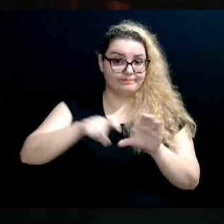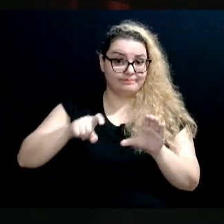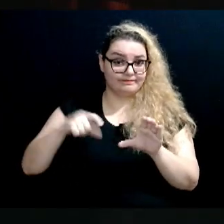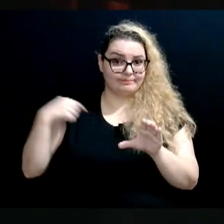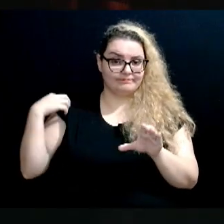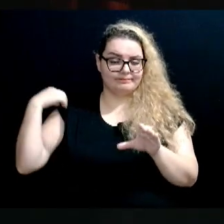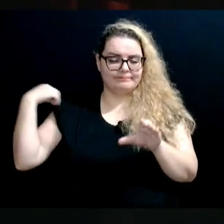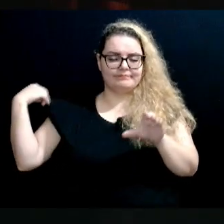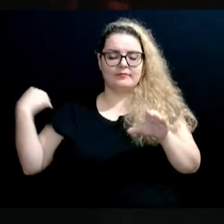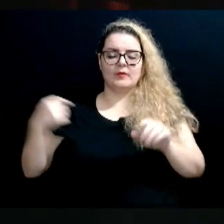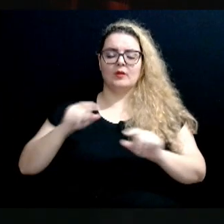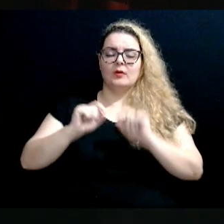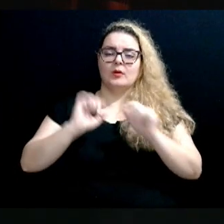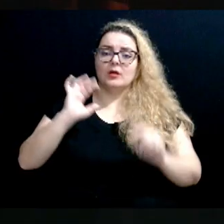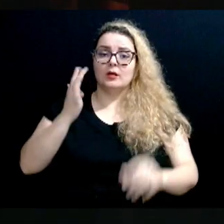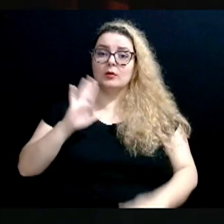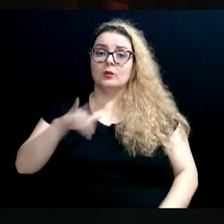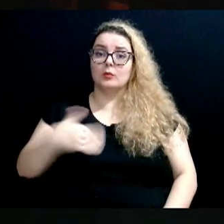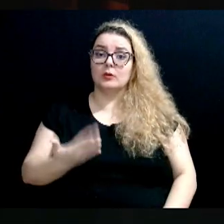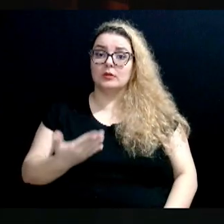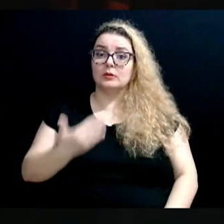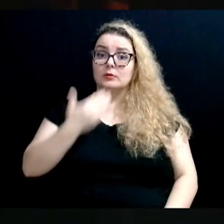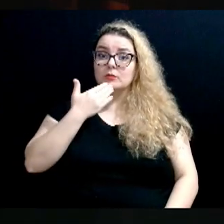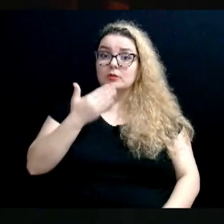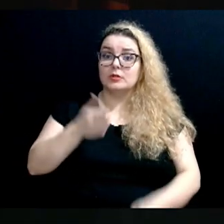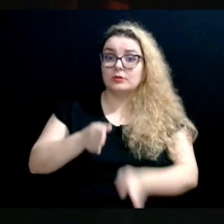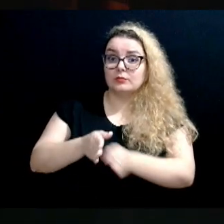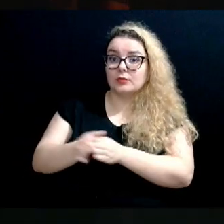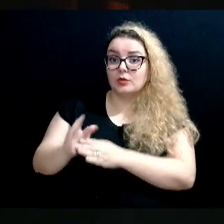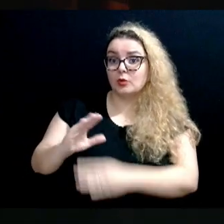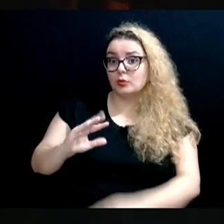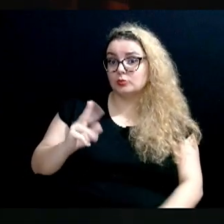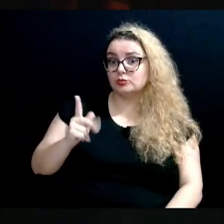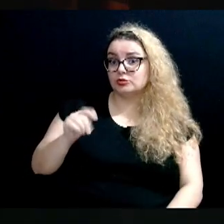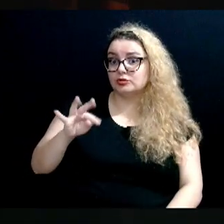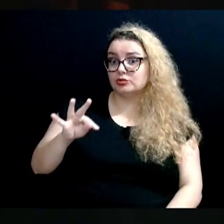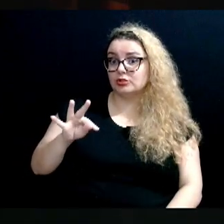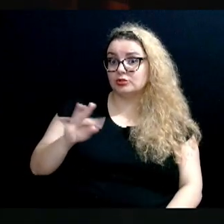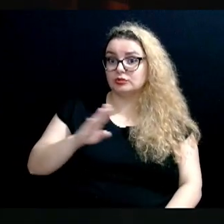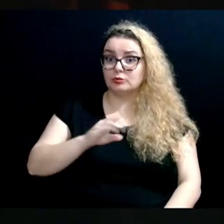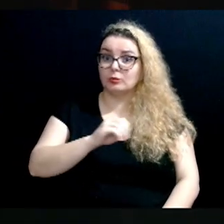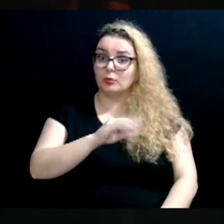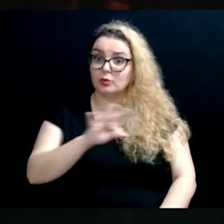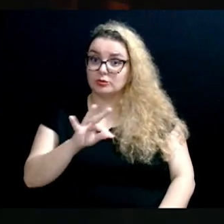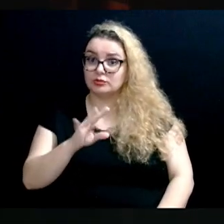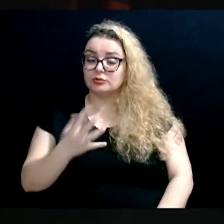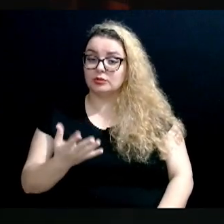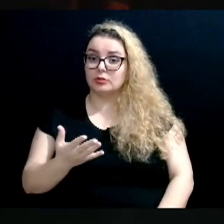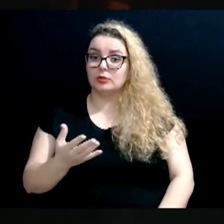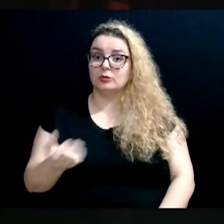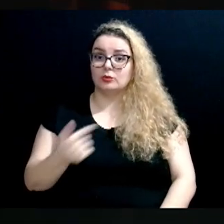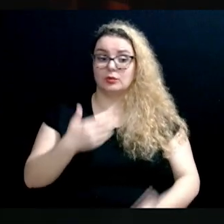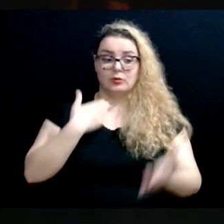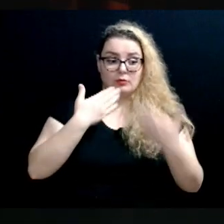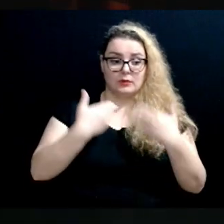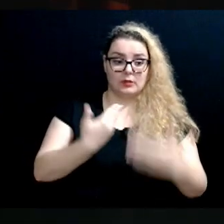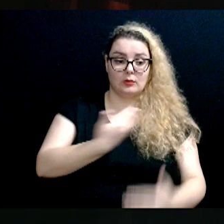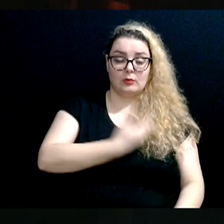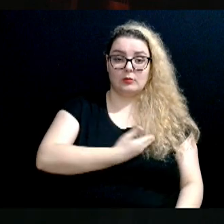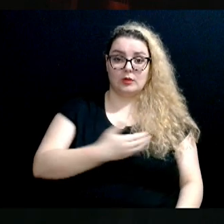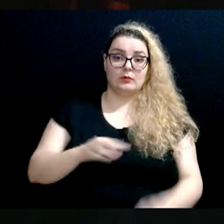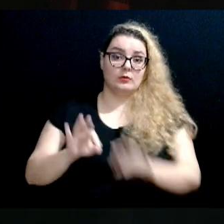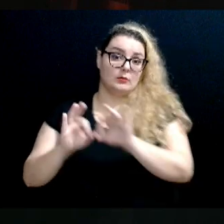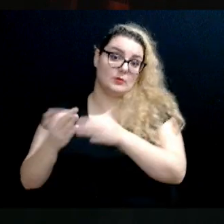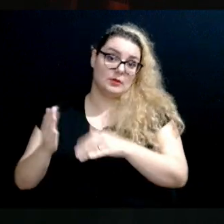quando a gente passa a pedir conselhos para um chatbot em vez de conversar com amigos, familiares ou profissionais? E mais que isso,